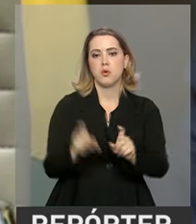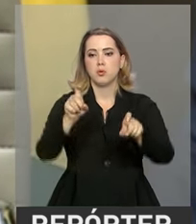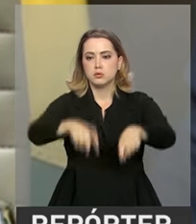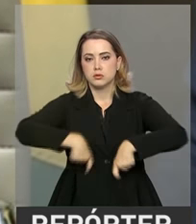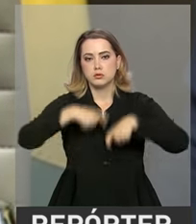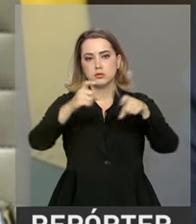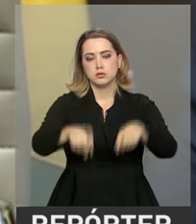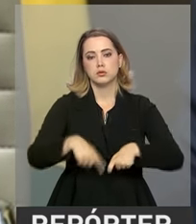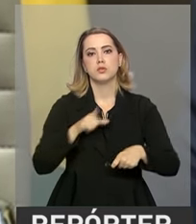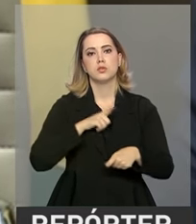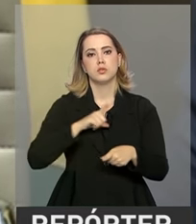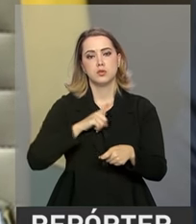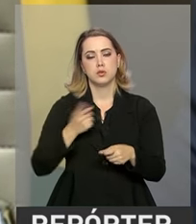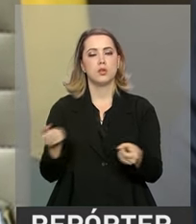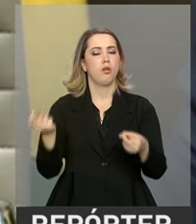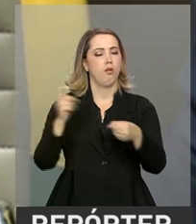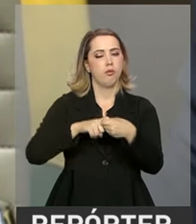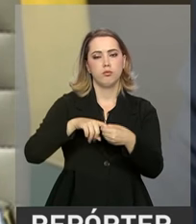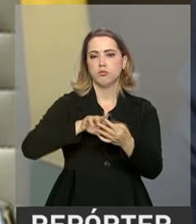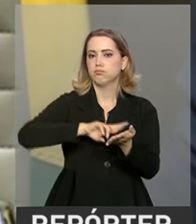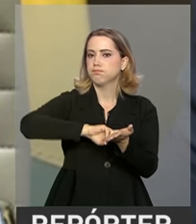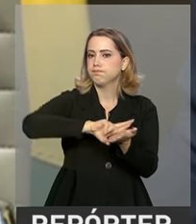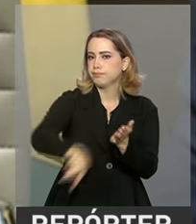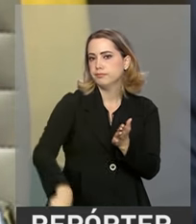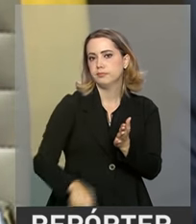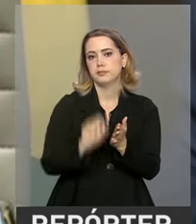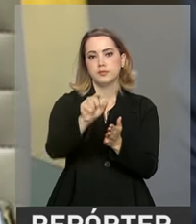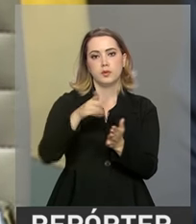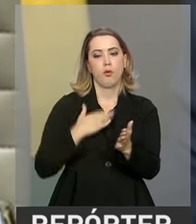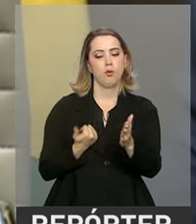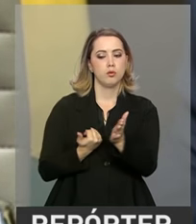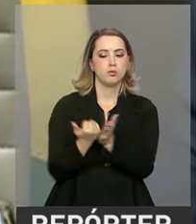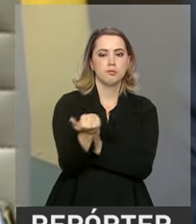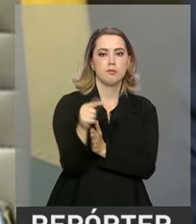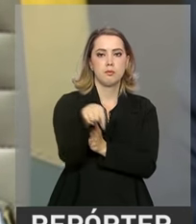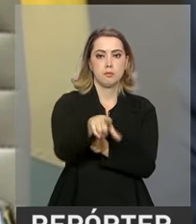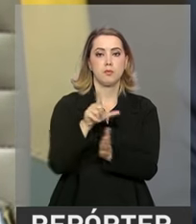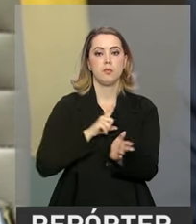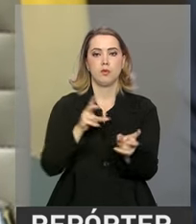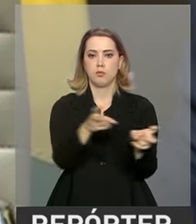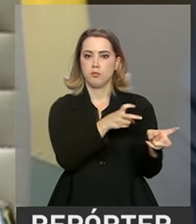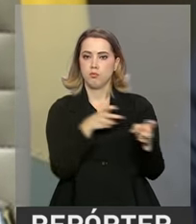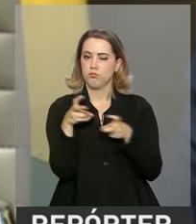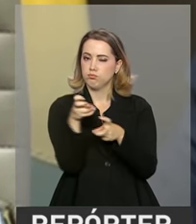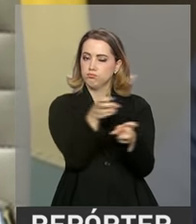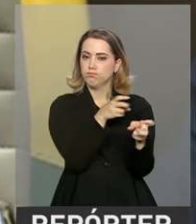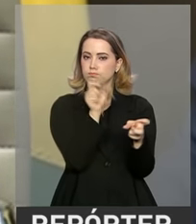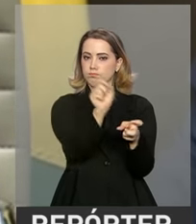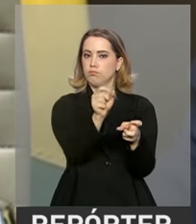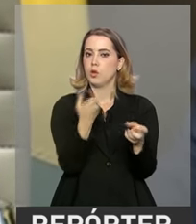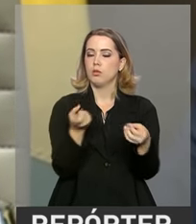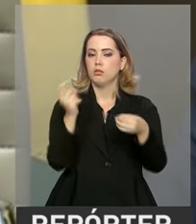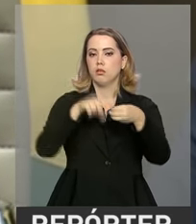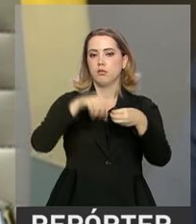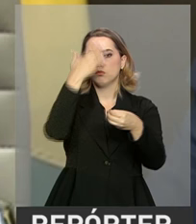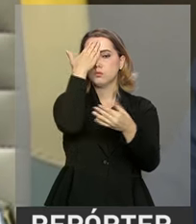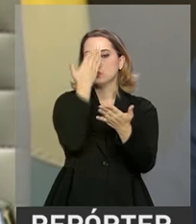está havendo uma recuperação geral e, a partir daí, já existem indícios de